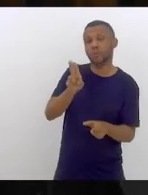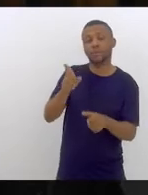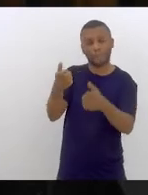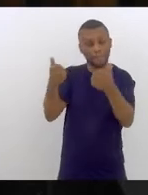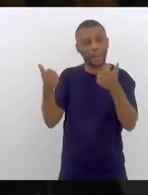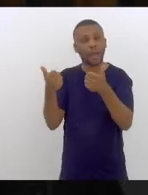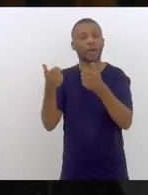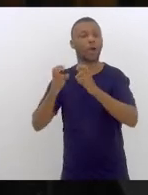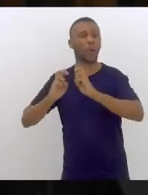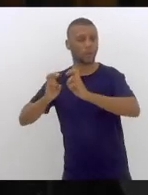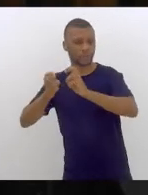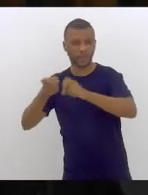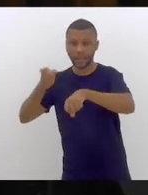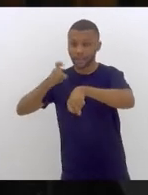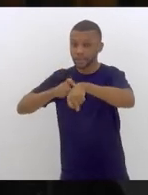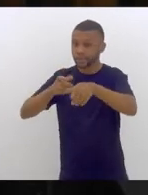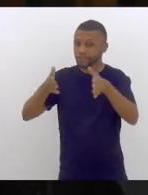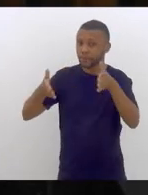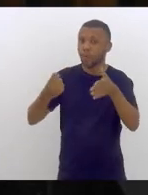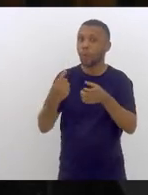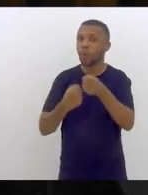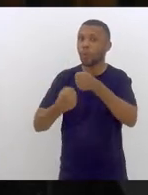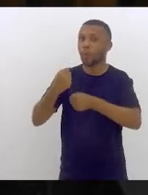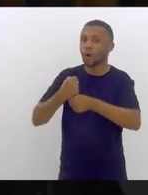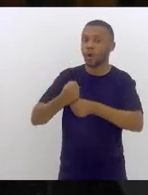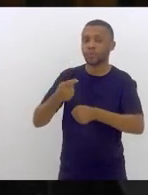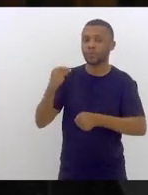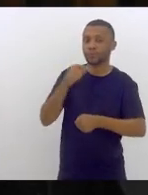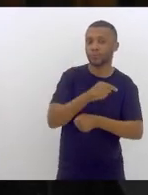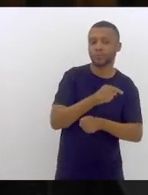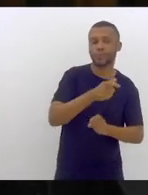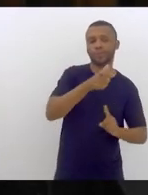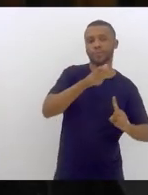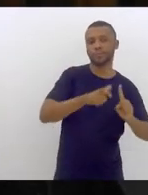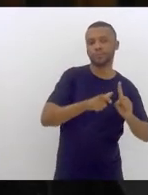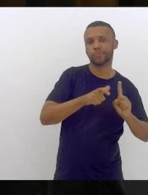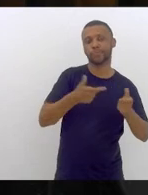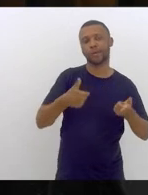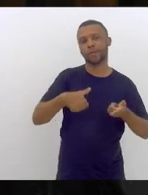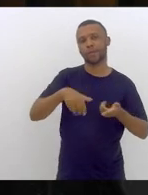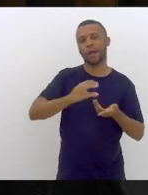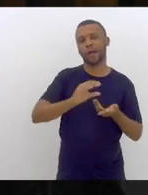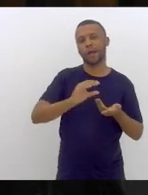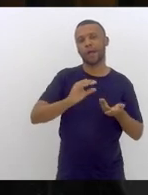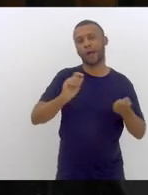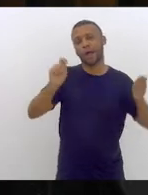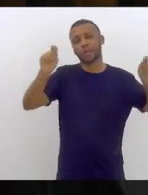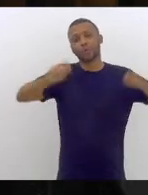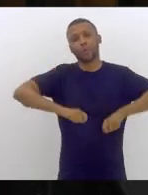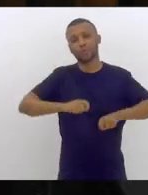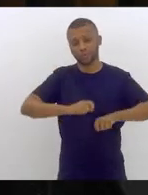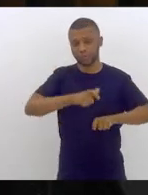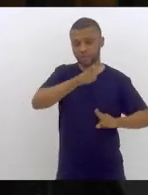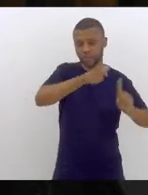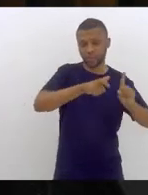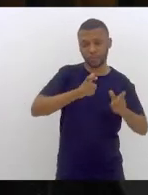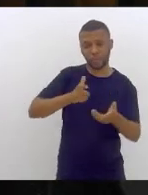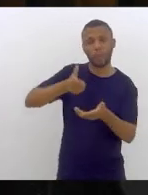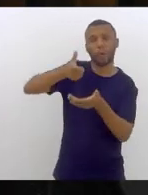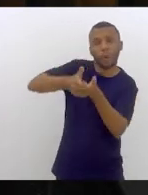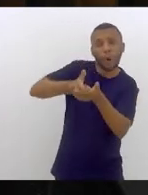trás o poder aquisitivo do usuário foi decrescente e agora